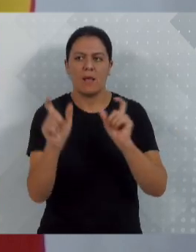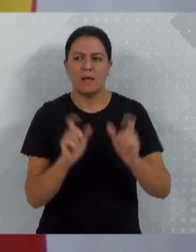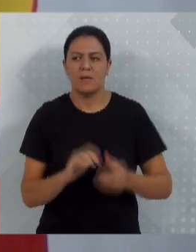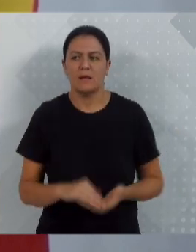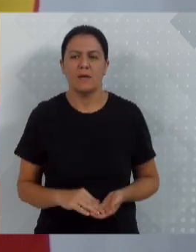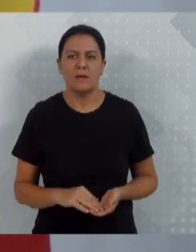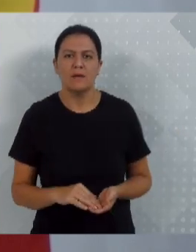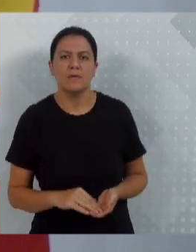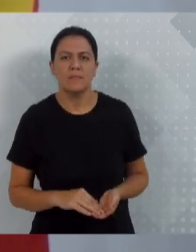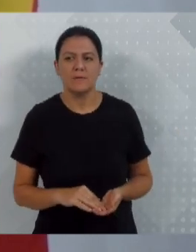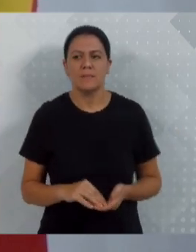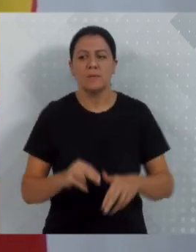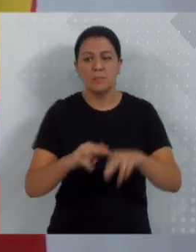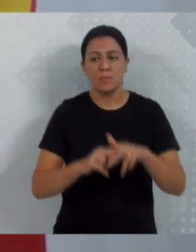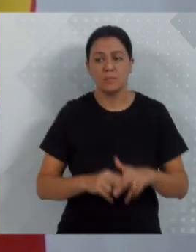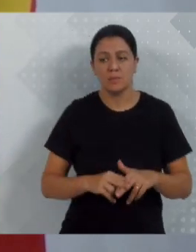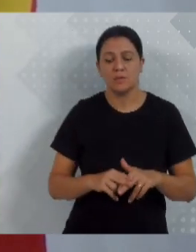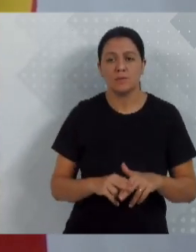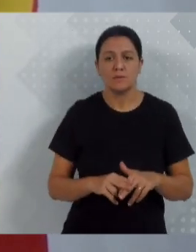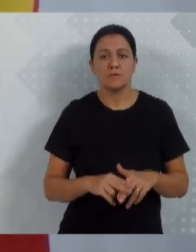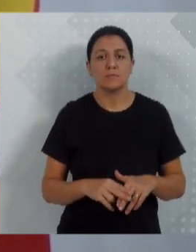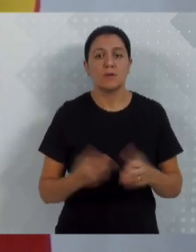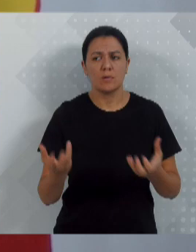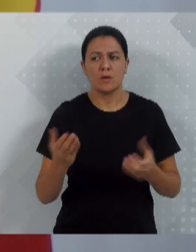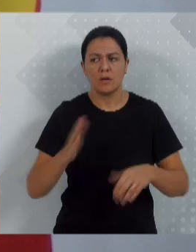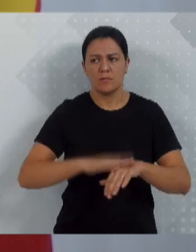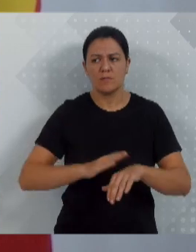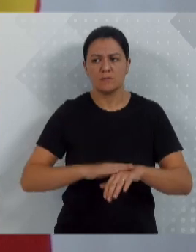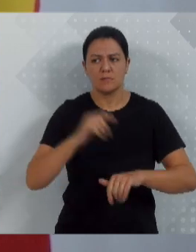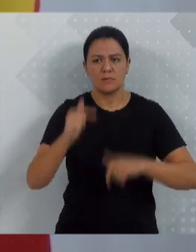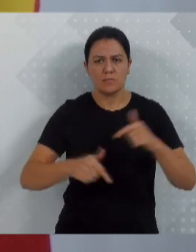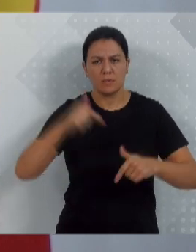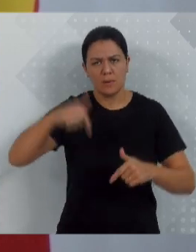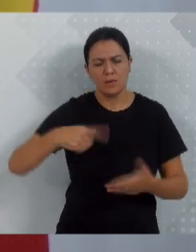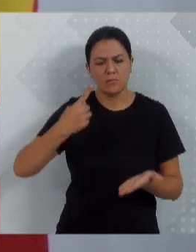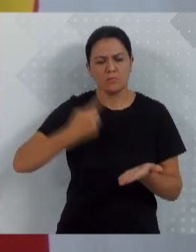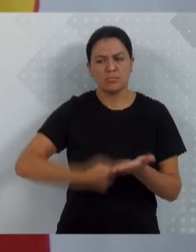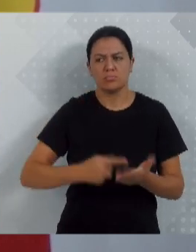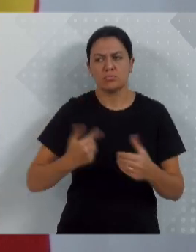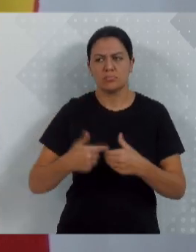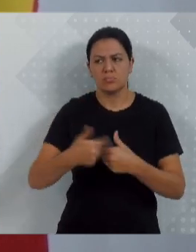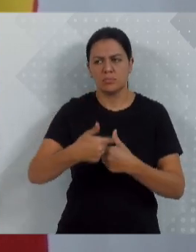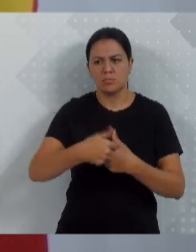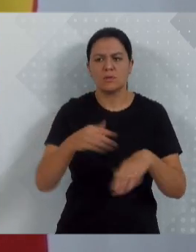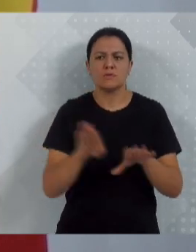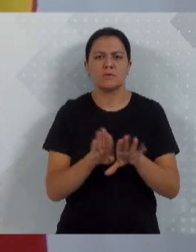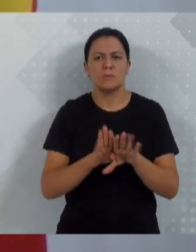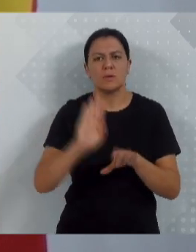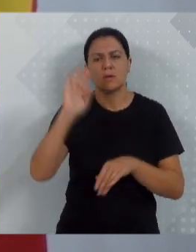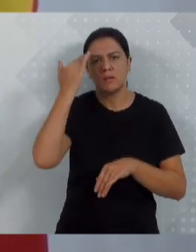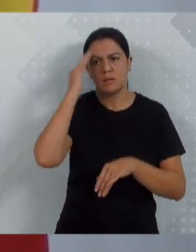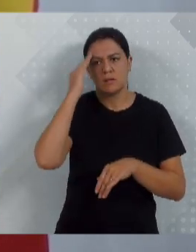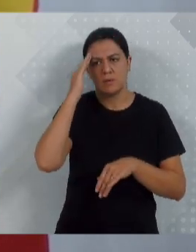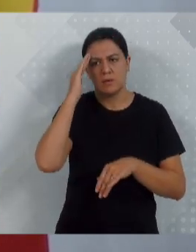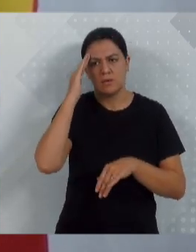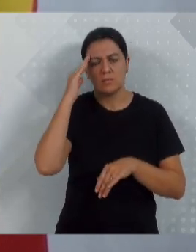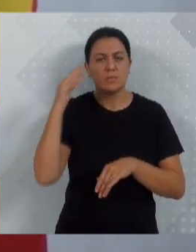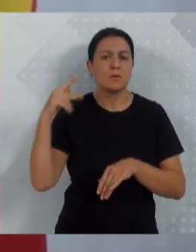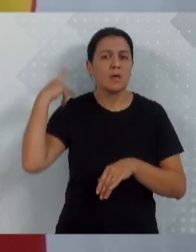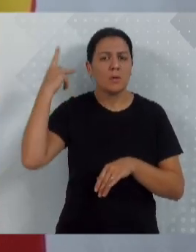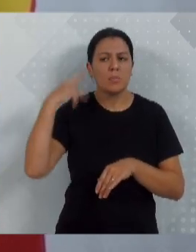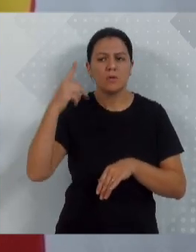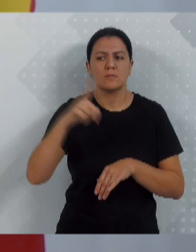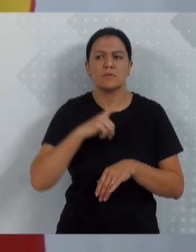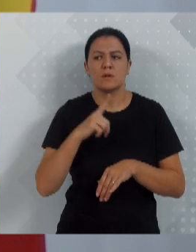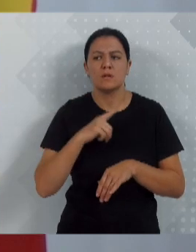fazendo o trabalho com muita seriedade, sim, com o compromisso que a gente tem com a cidade e entendendo também que a política ela se constrói